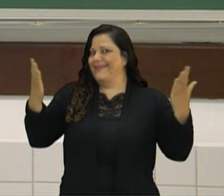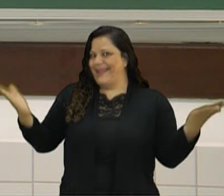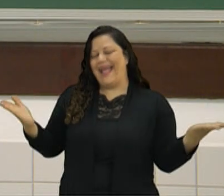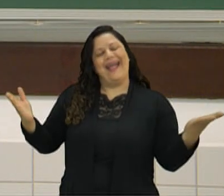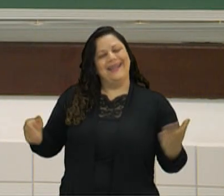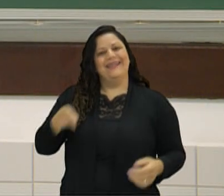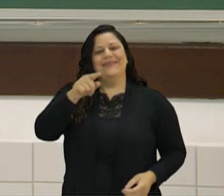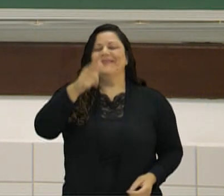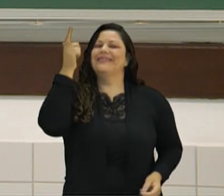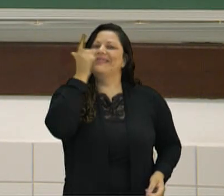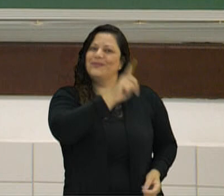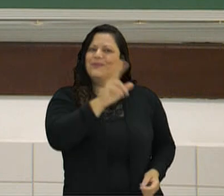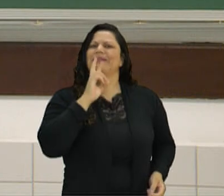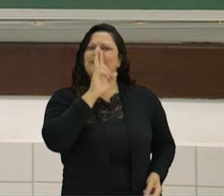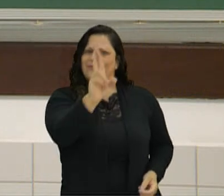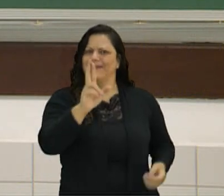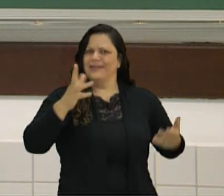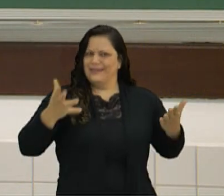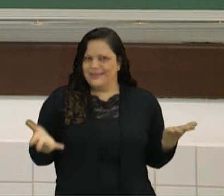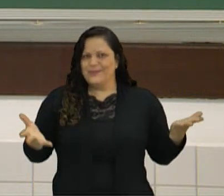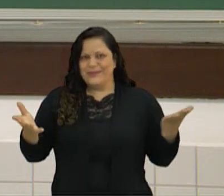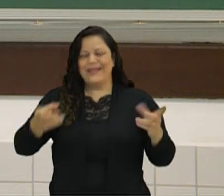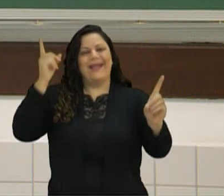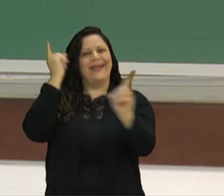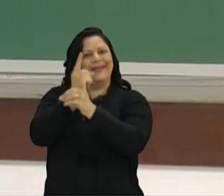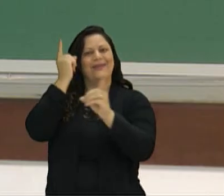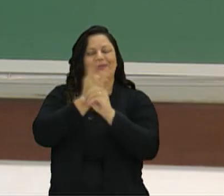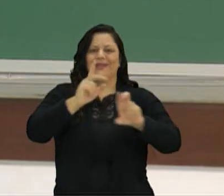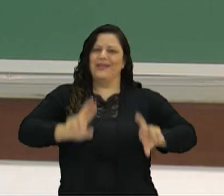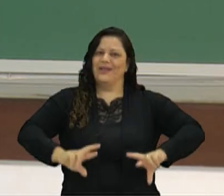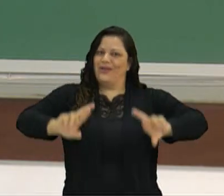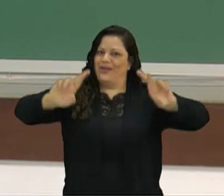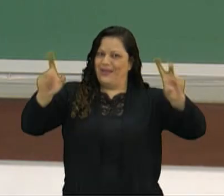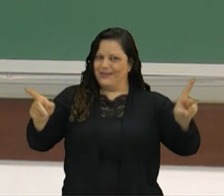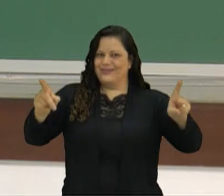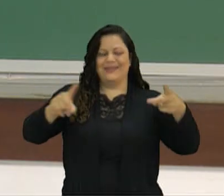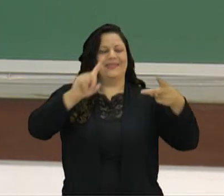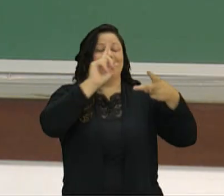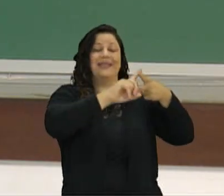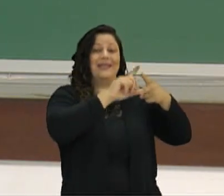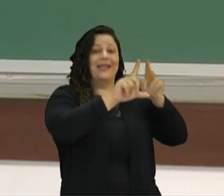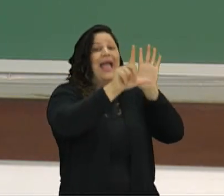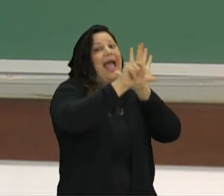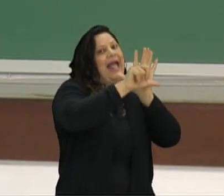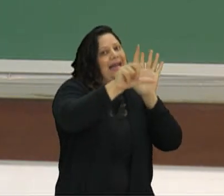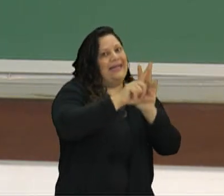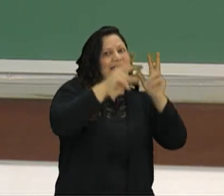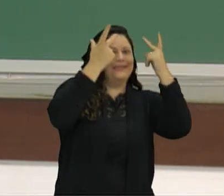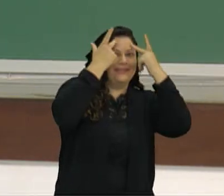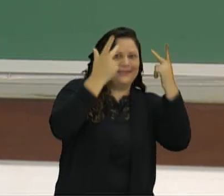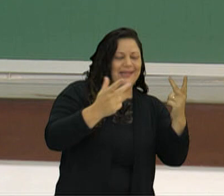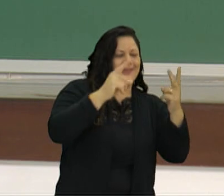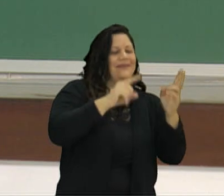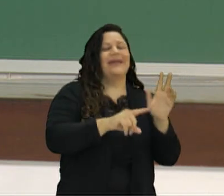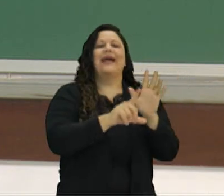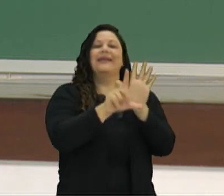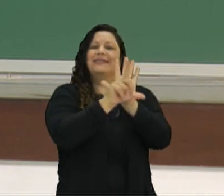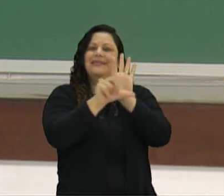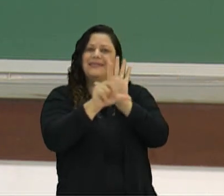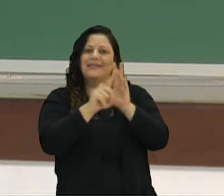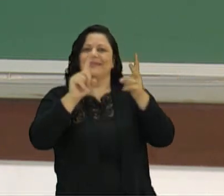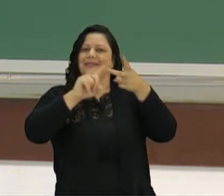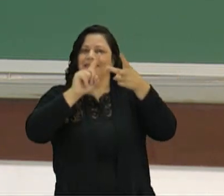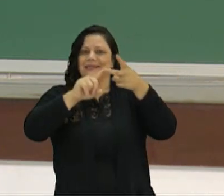pessoal, conseguiram responder? Encontraram as diferenças entre leis naturais e leis